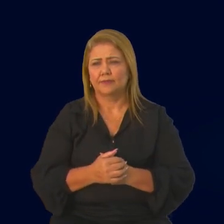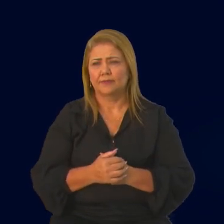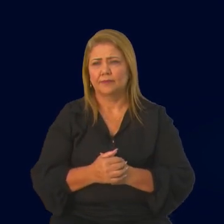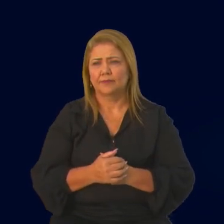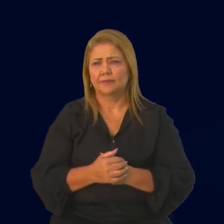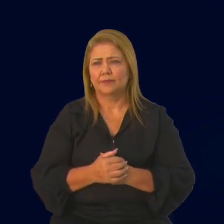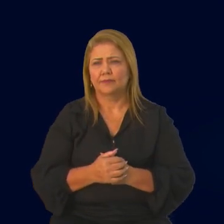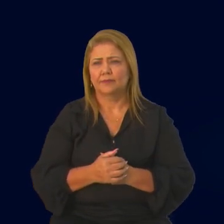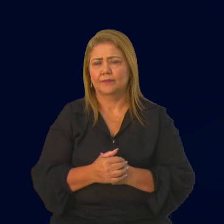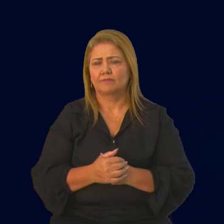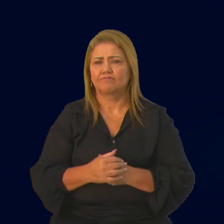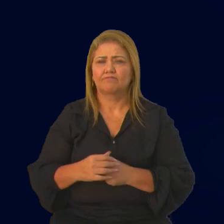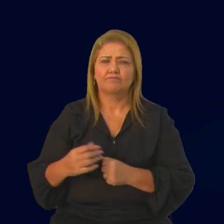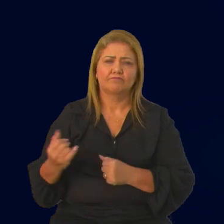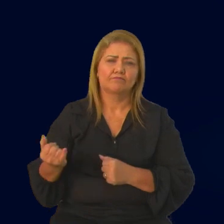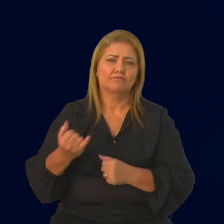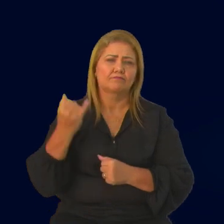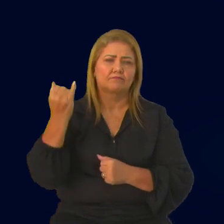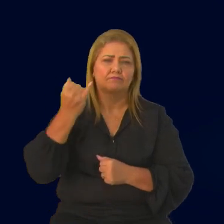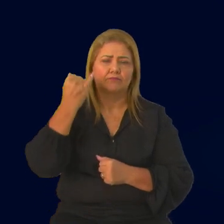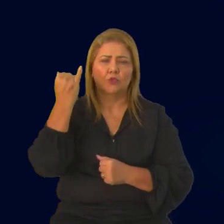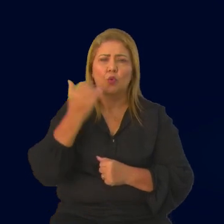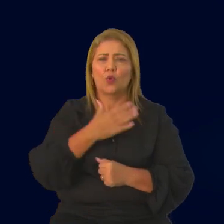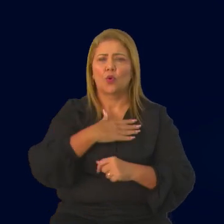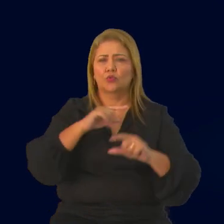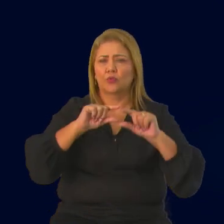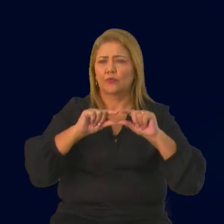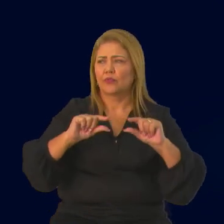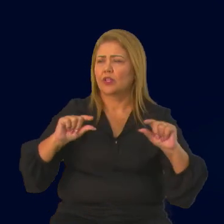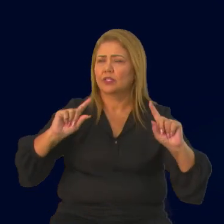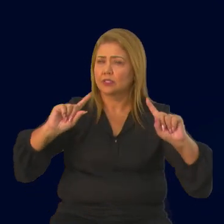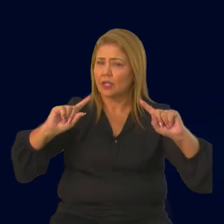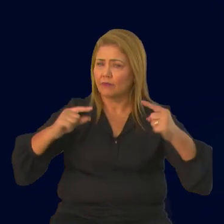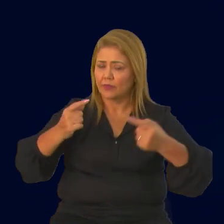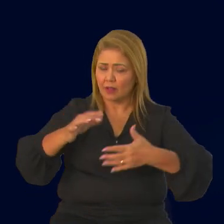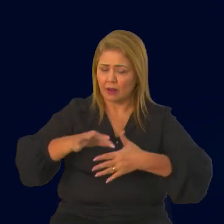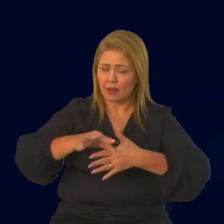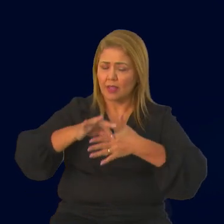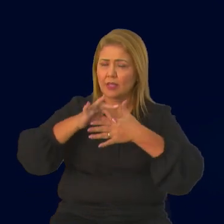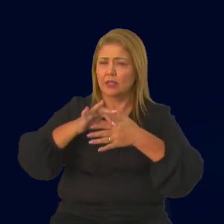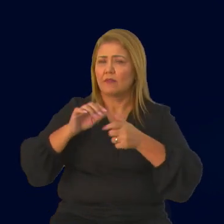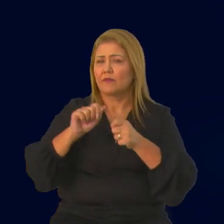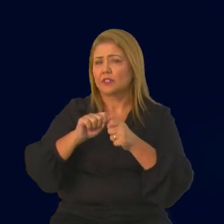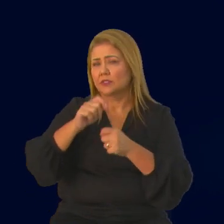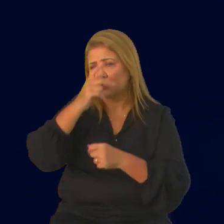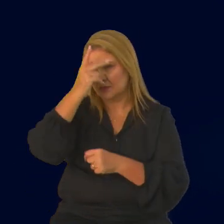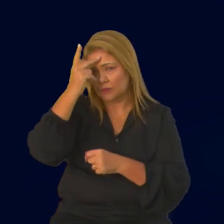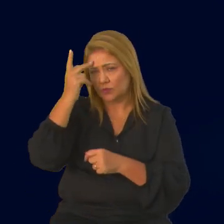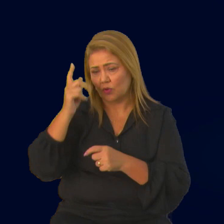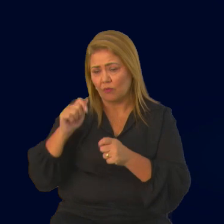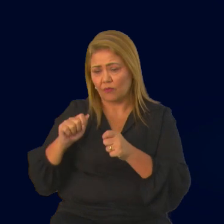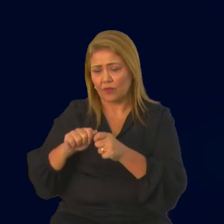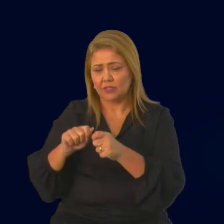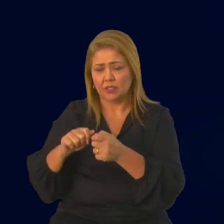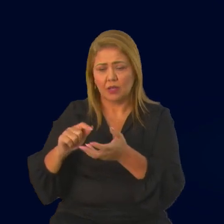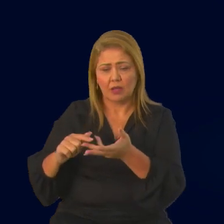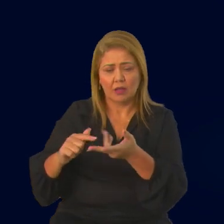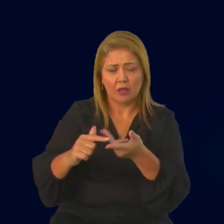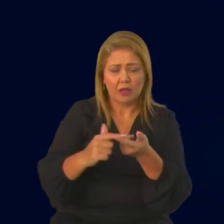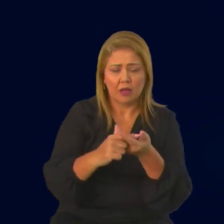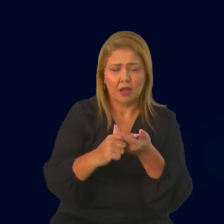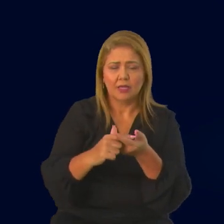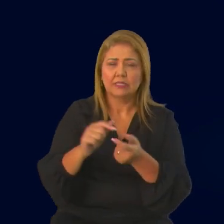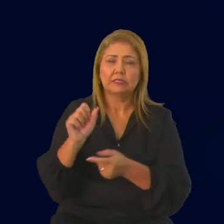E a relevância? Eu gosto muito dessa frase. O desafio da liderança não é fazer as pessoas fazerem as coisas, e sim